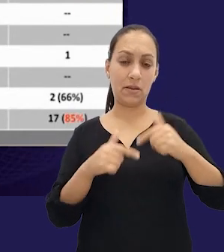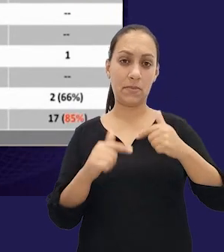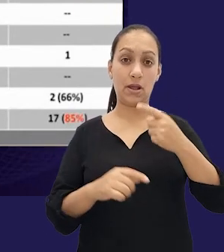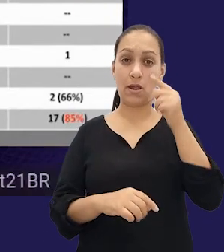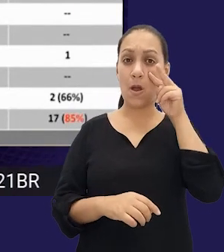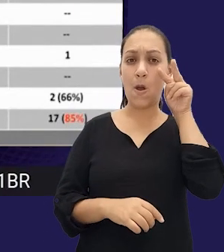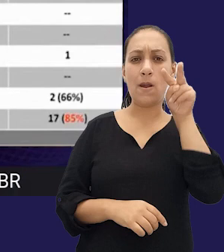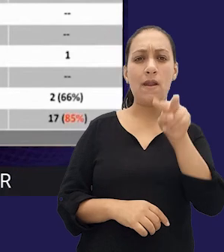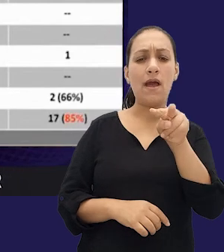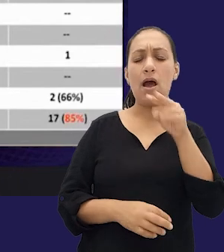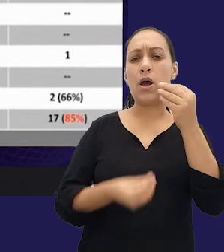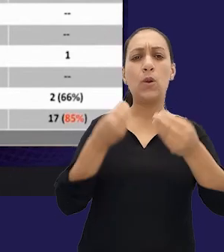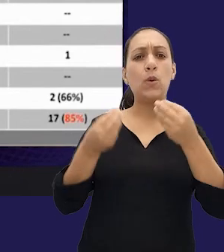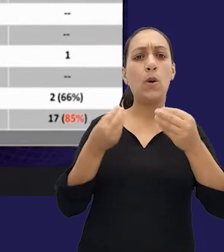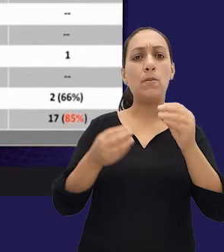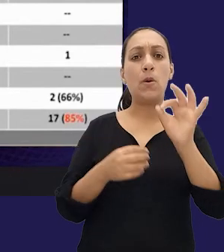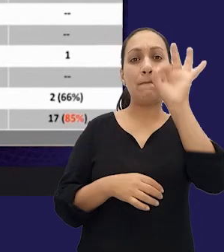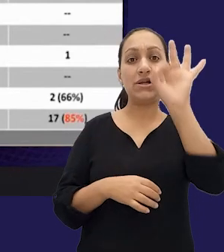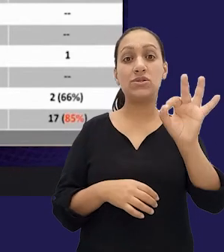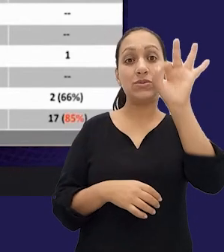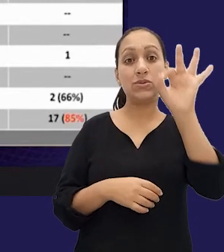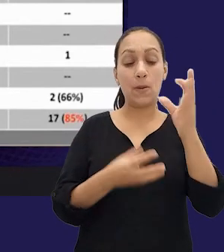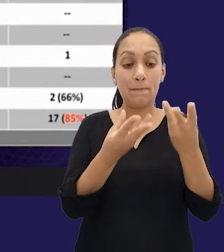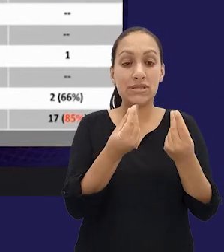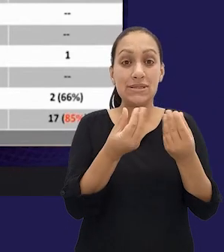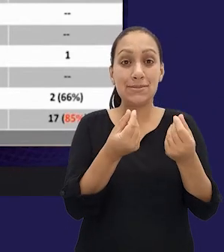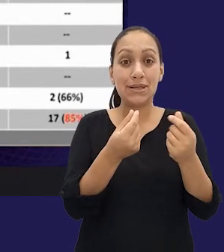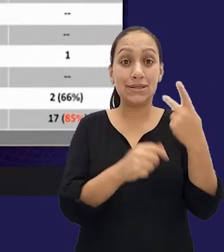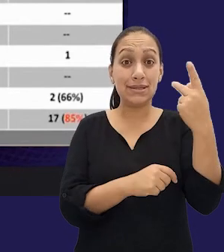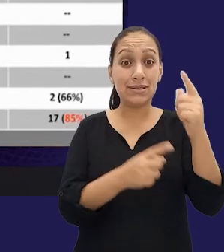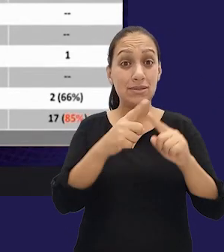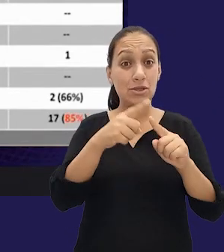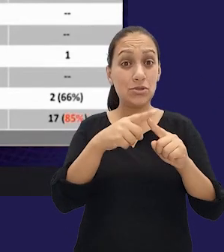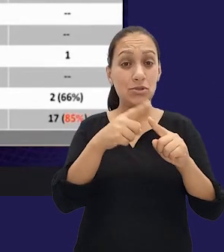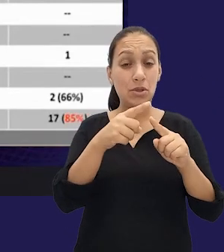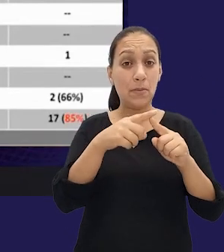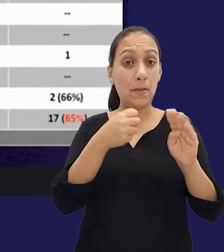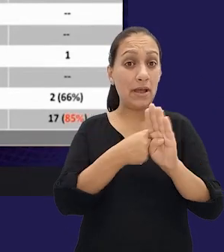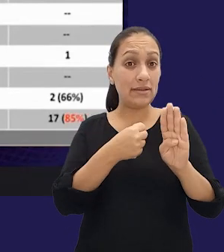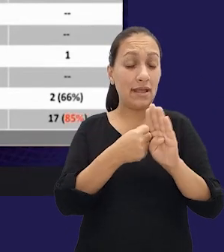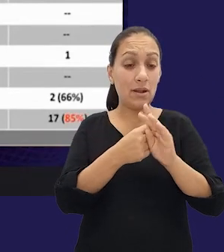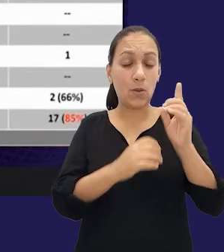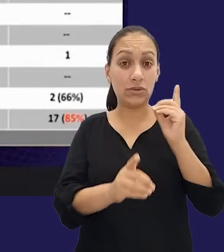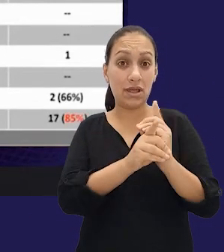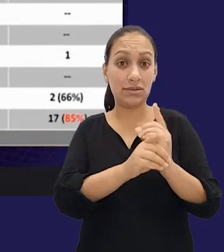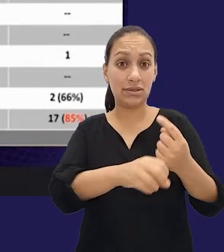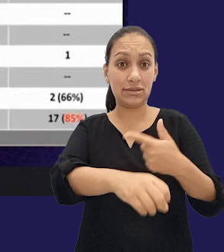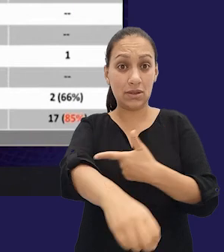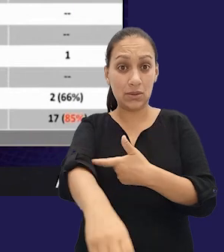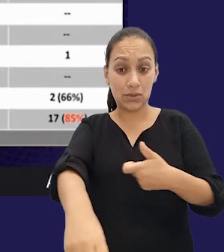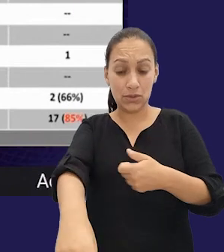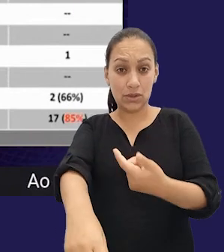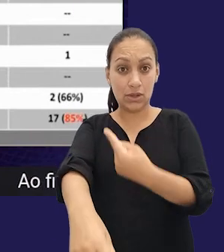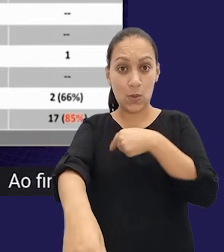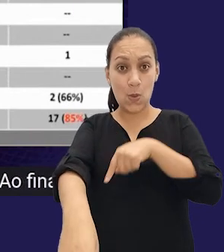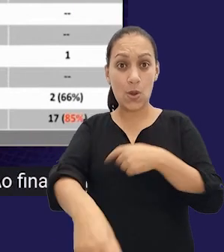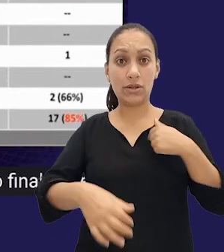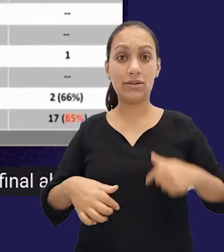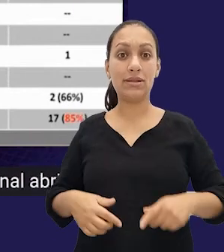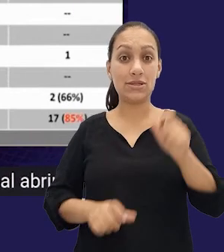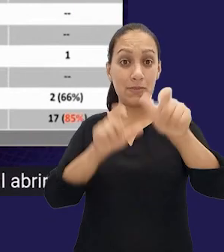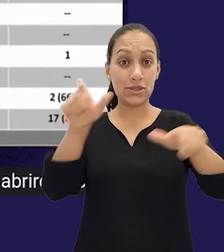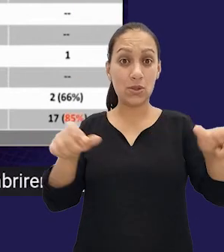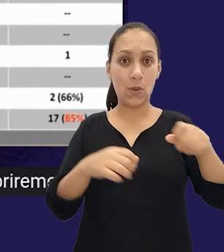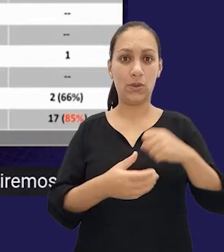olhar como era o percentual de sensibilidade dessas bactérias que foram encontradas na corrente sanguínea desses pacientes.